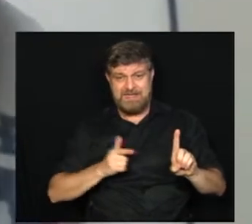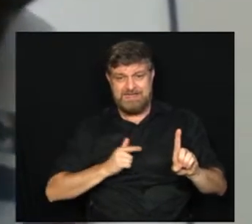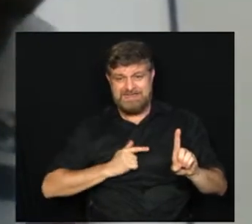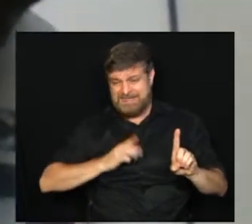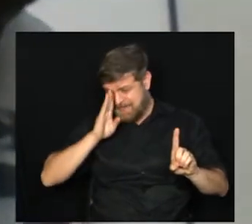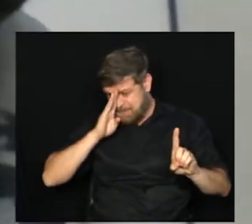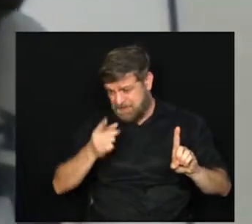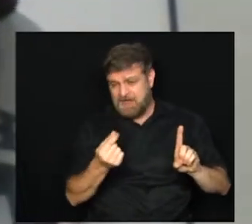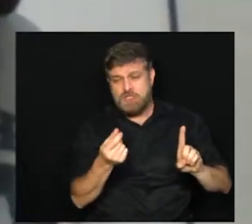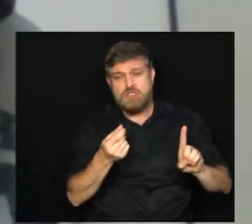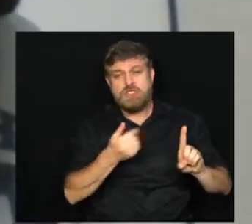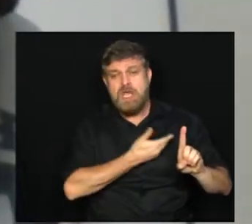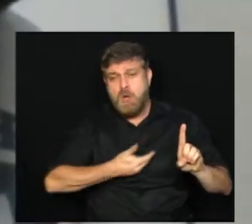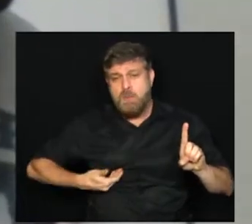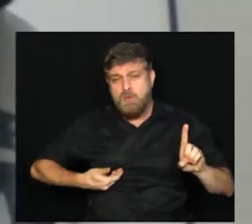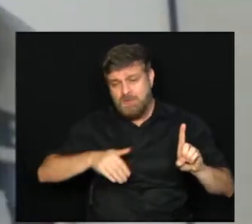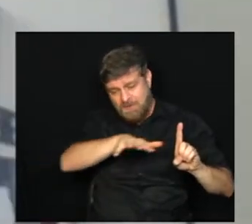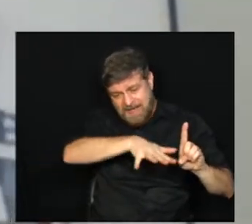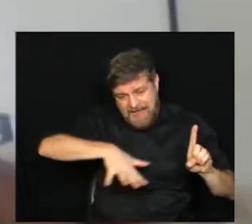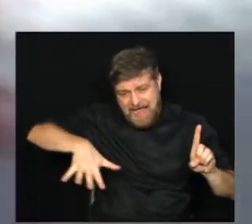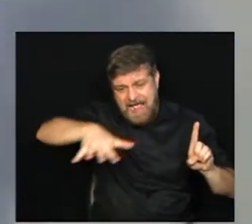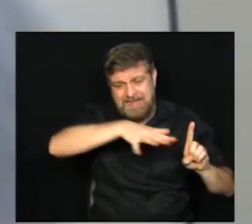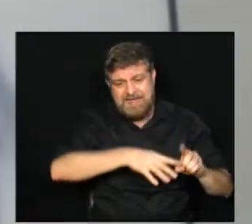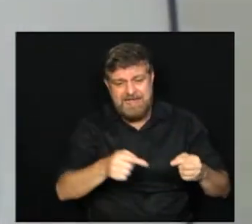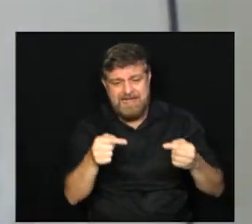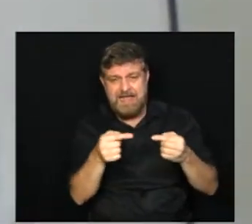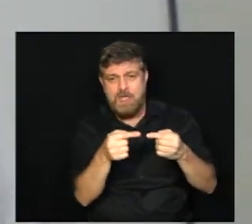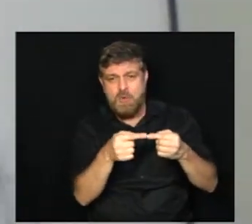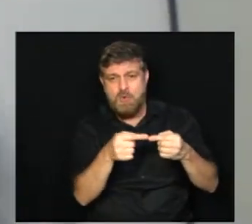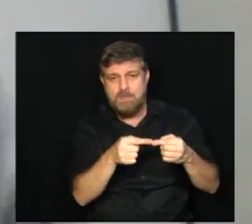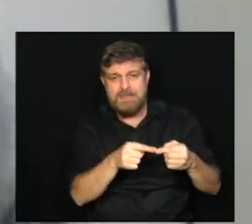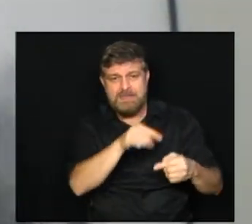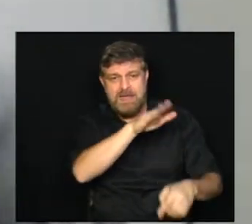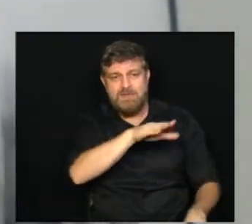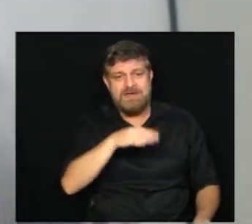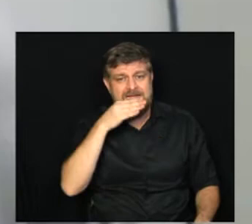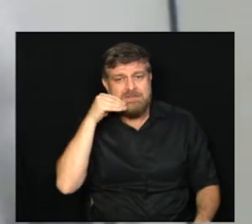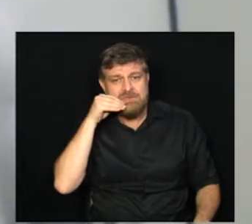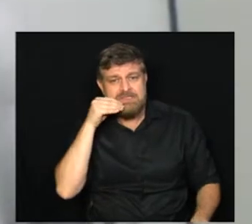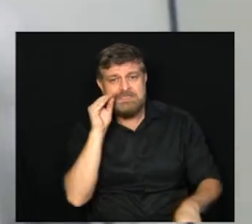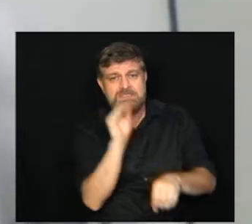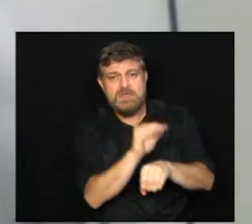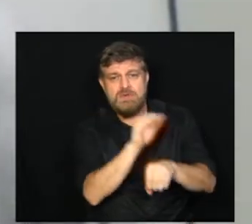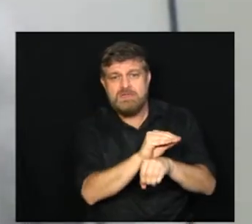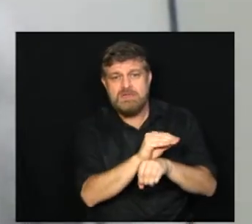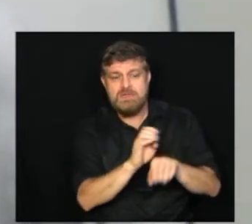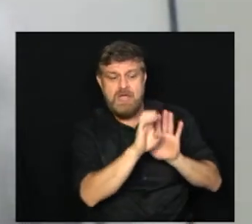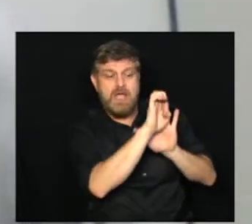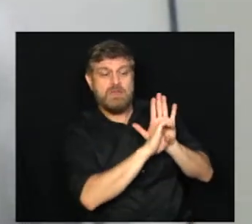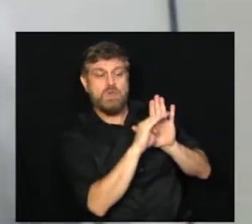de recursos públicos nas áreas relacionadas com a proteção da infância e adolescência. Está escrito aqui, ó, no ECA.